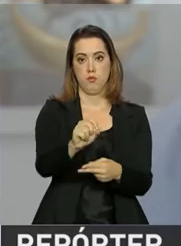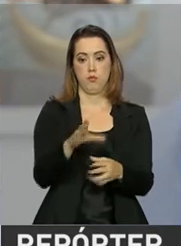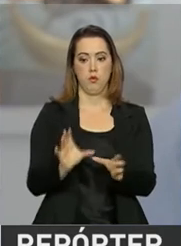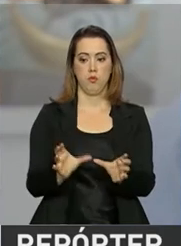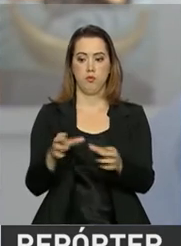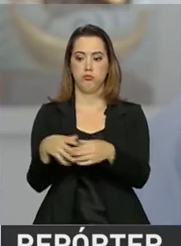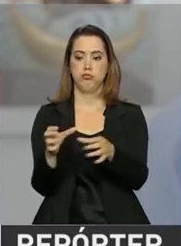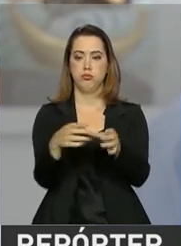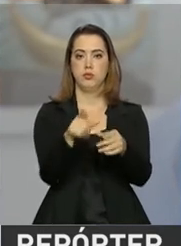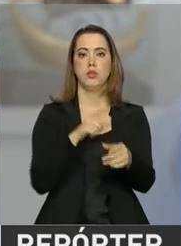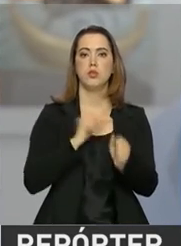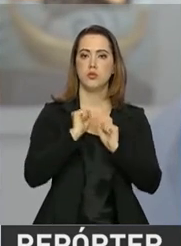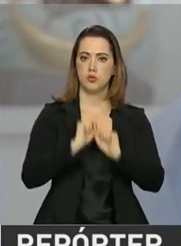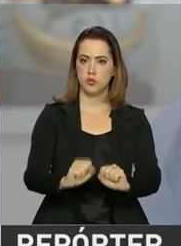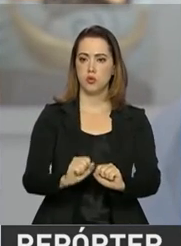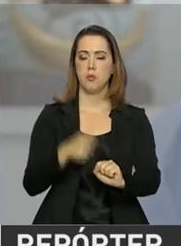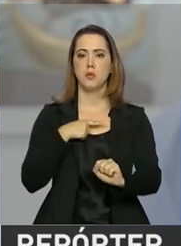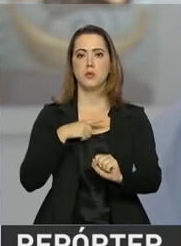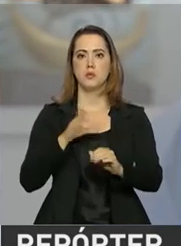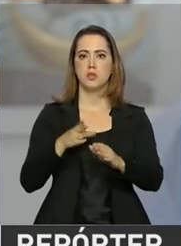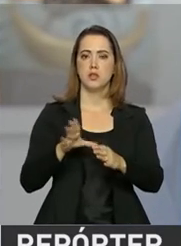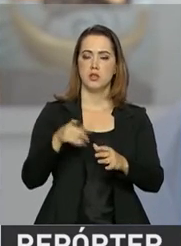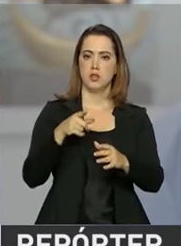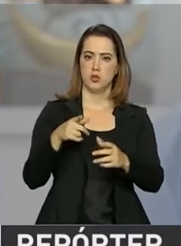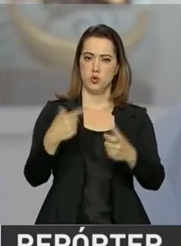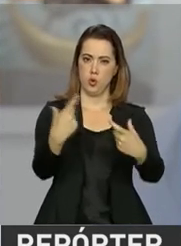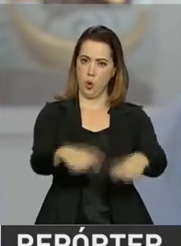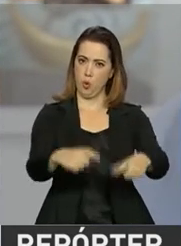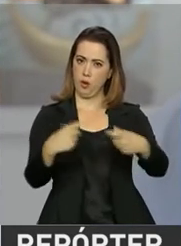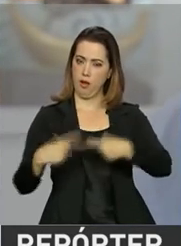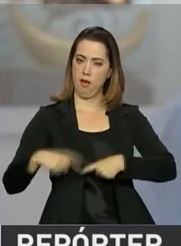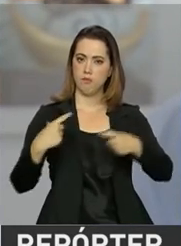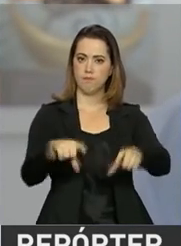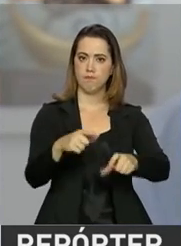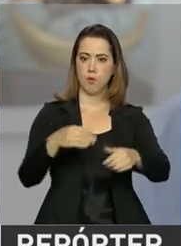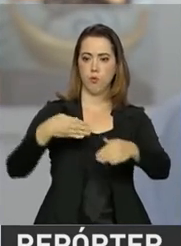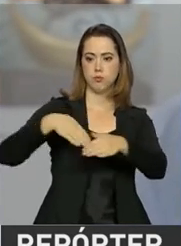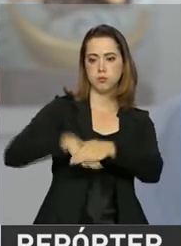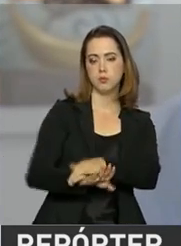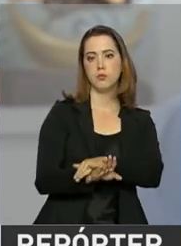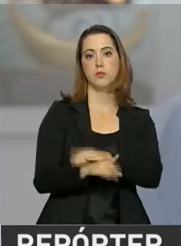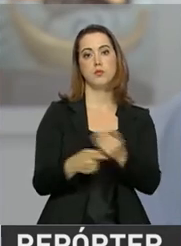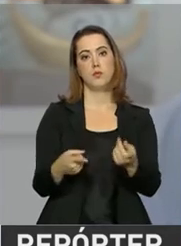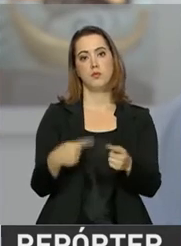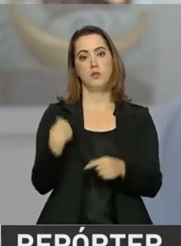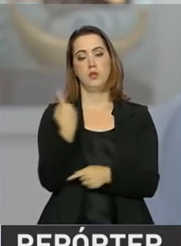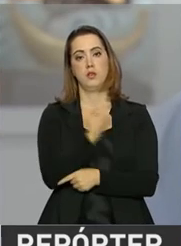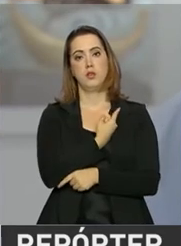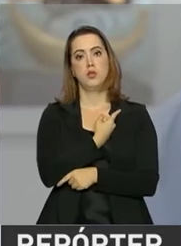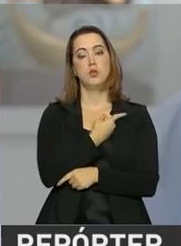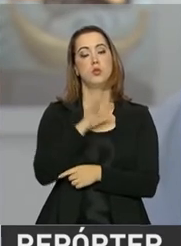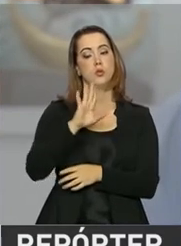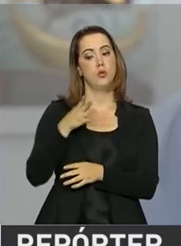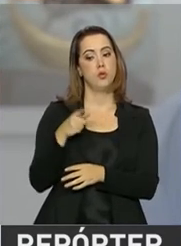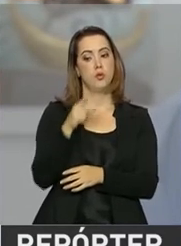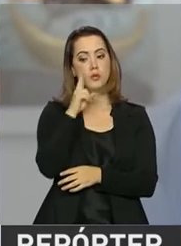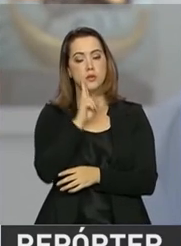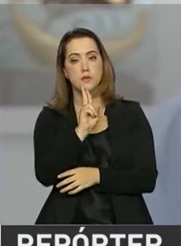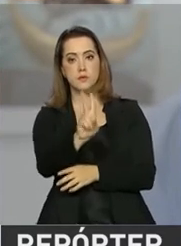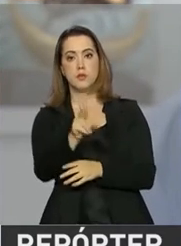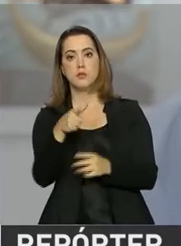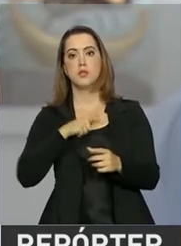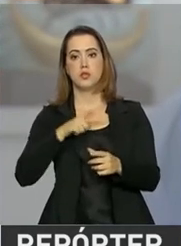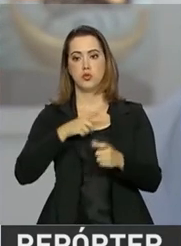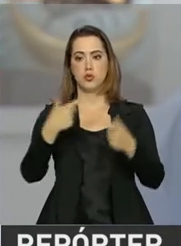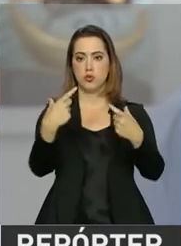eles tinham uma disponibilidade de espaço, quer dizer, a missão não saiu exclusivamente com essa finalidade. Nós aproveitamos um espaço disponível